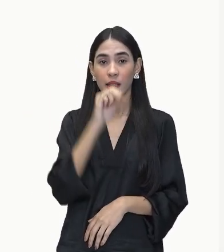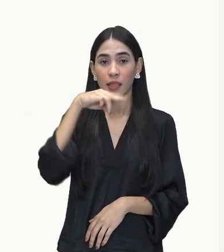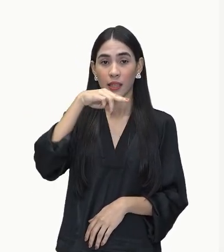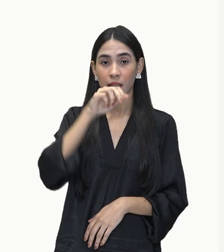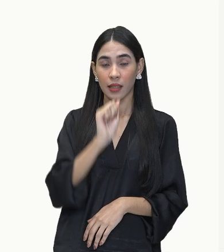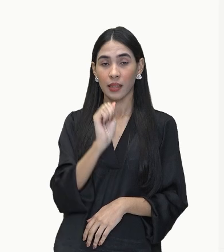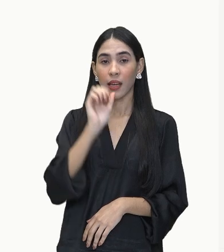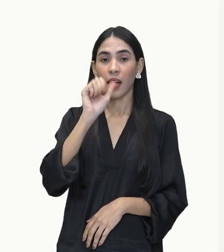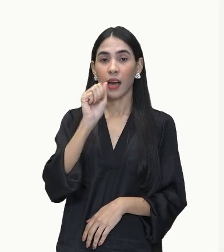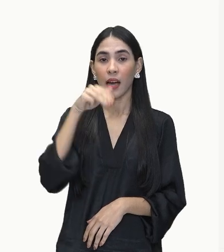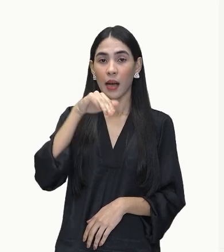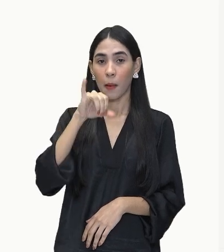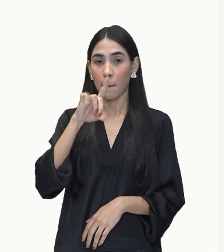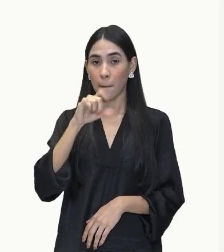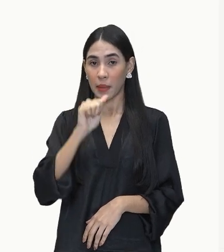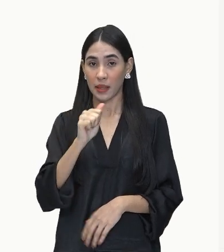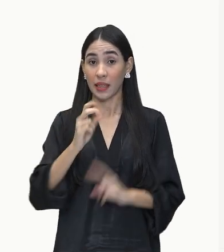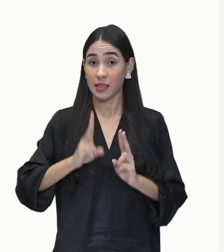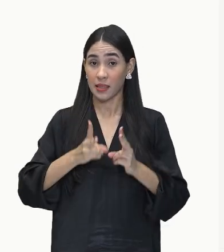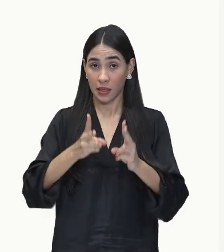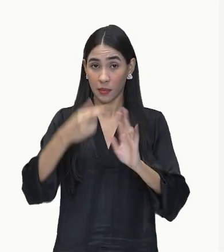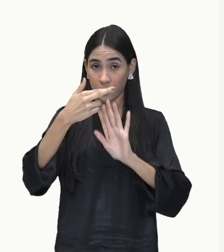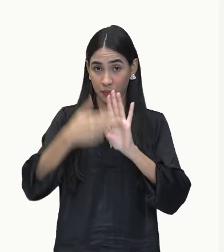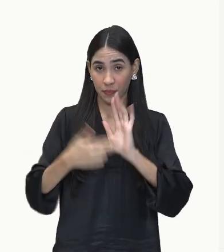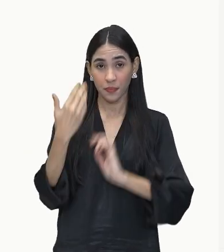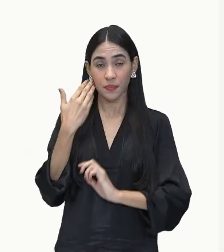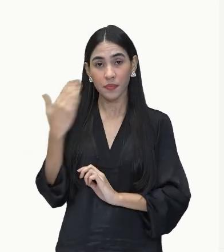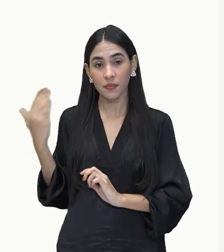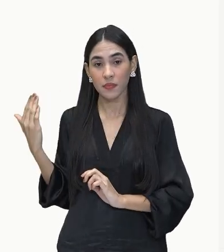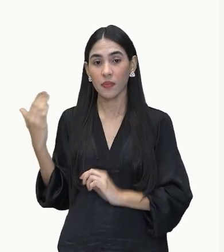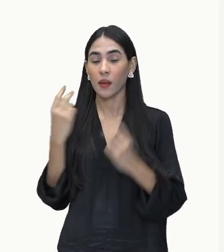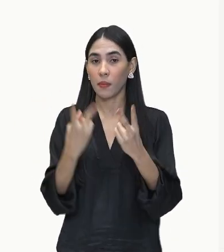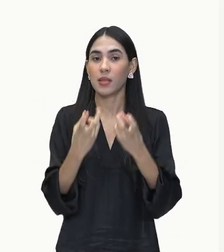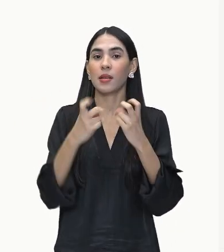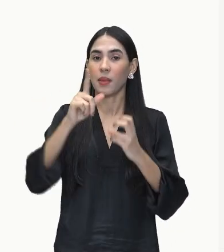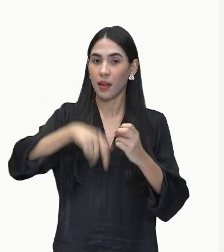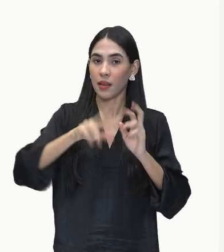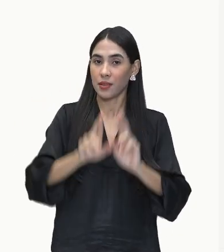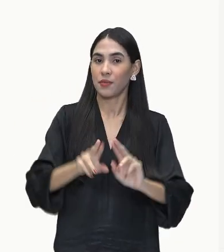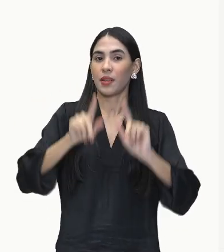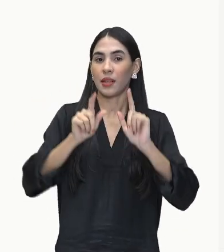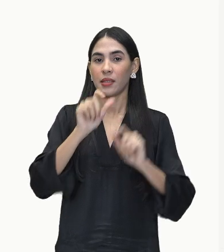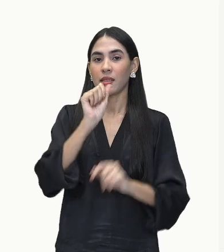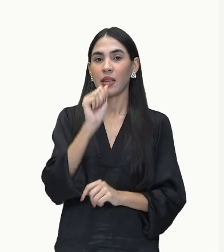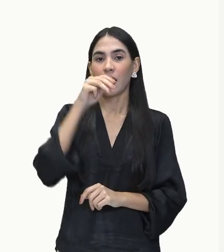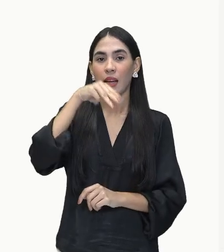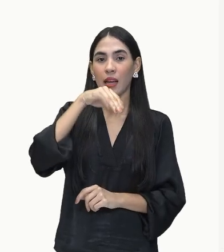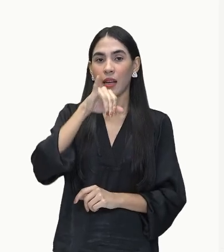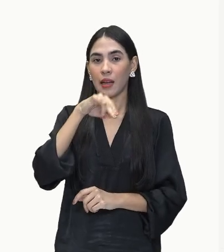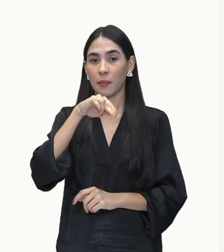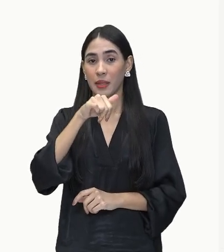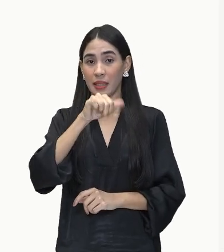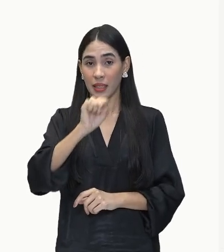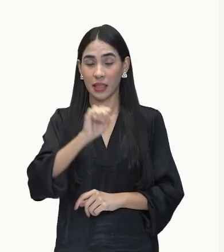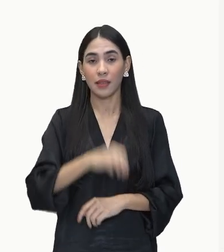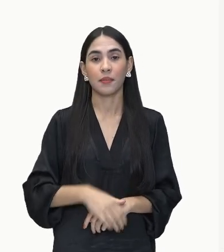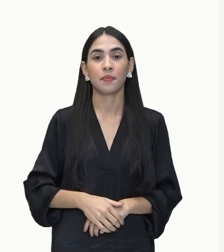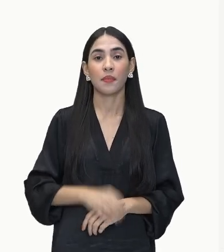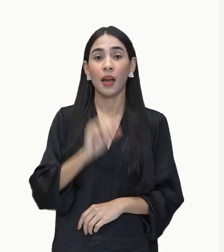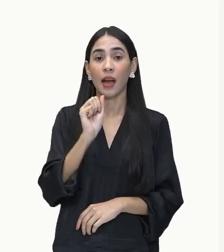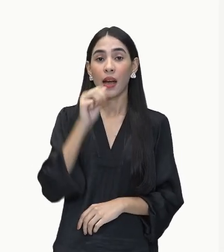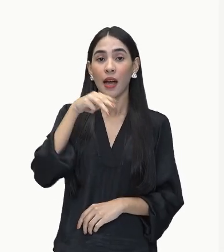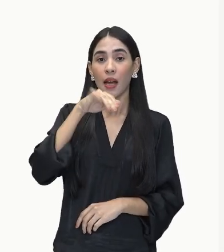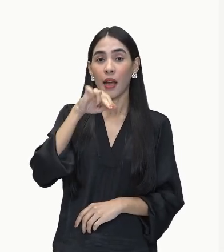metanamida. Sempre desse jeito. Observem que é diferente das aminas. Nas aminas é